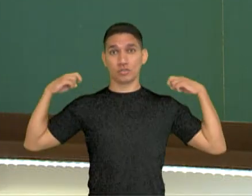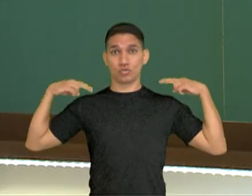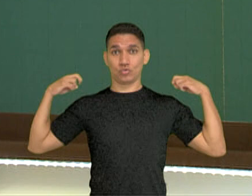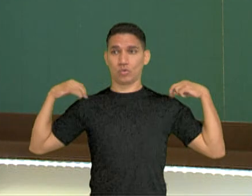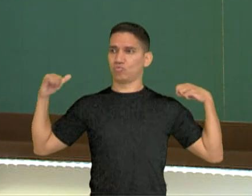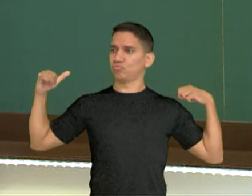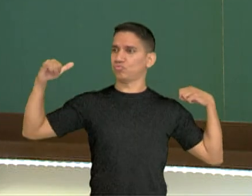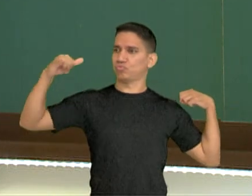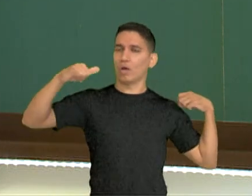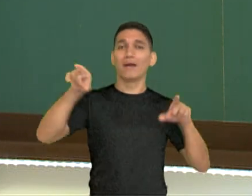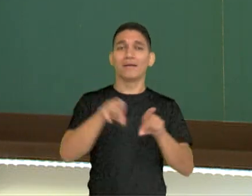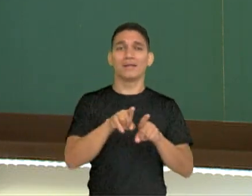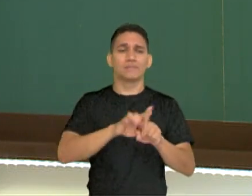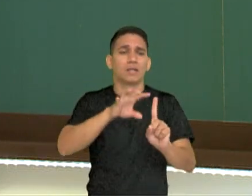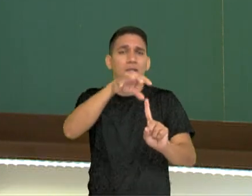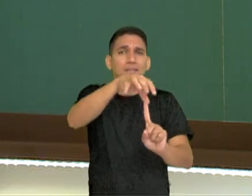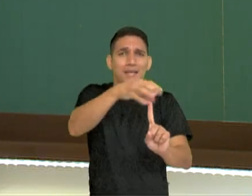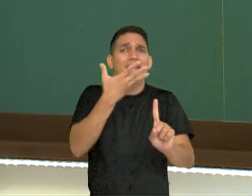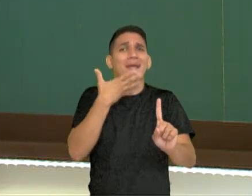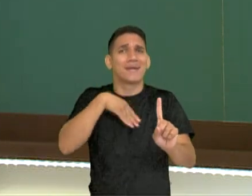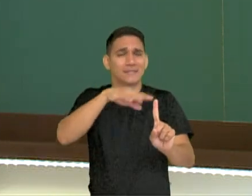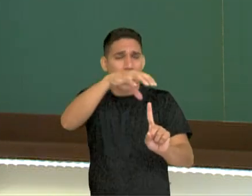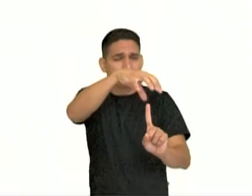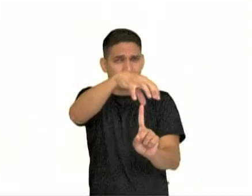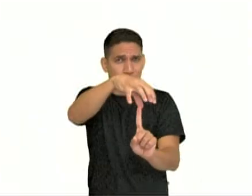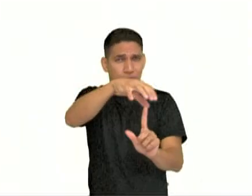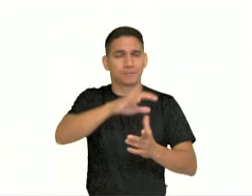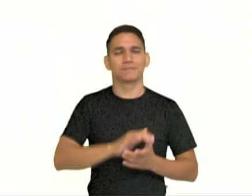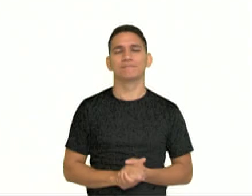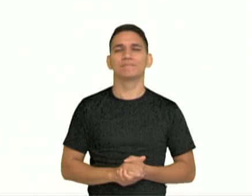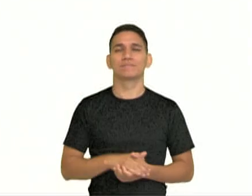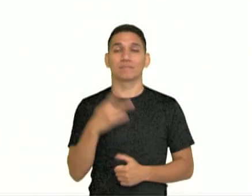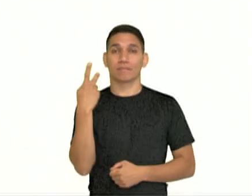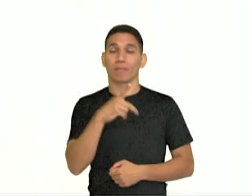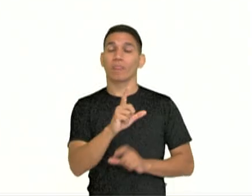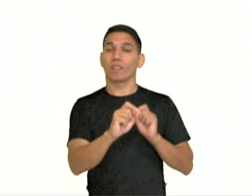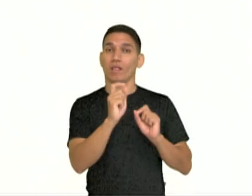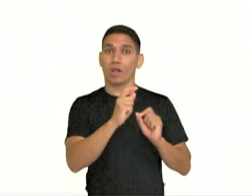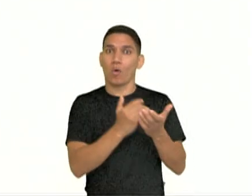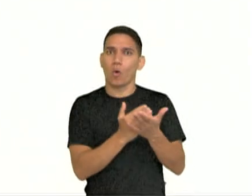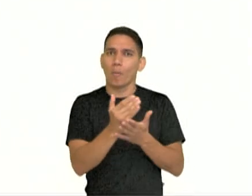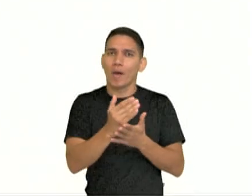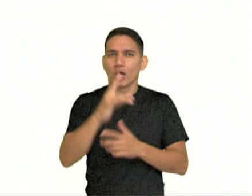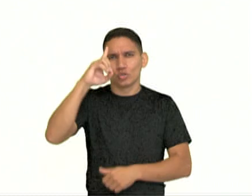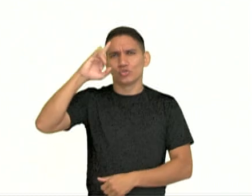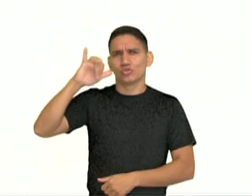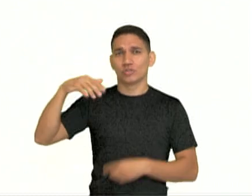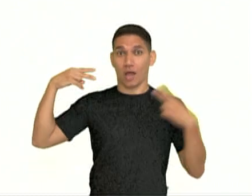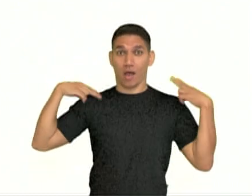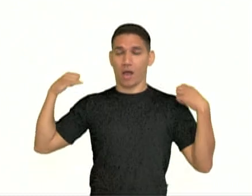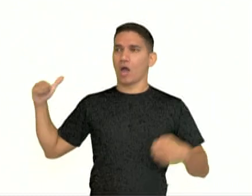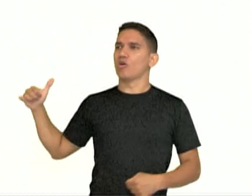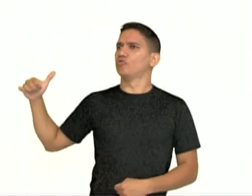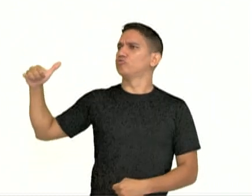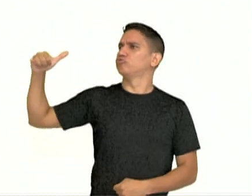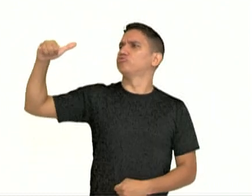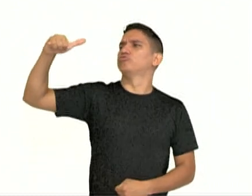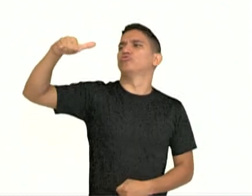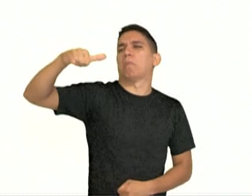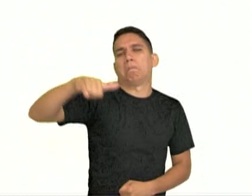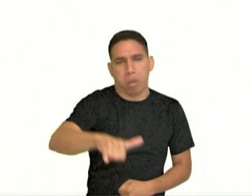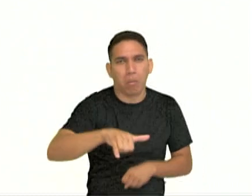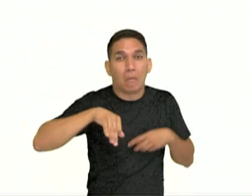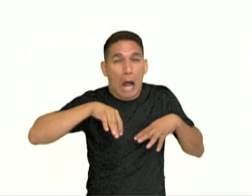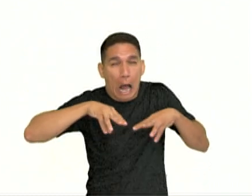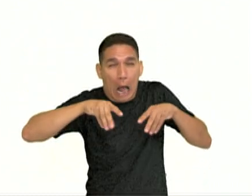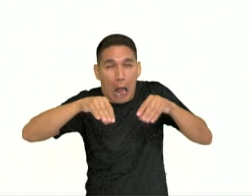um príncipezinho, né? O Pequeno Príncipe. A amizade começa no dia em que o avião do piloto teria caído no meio do